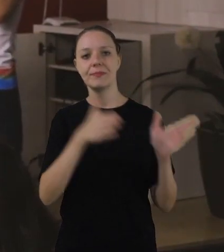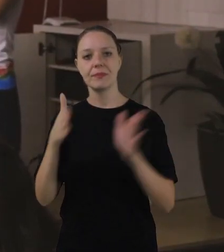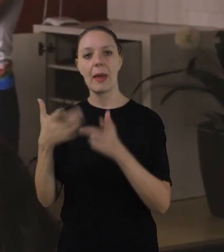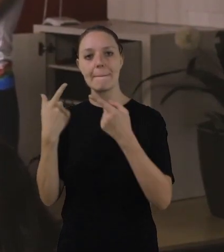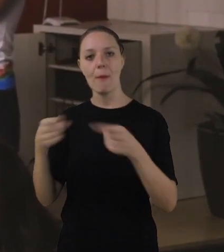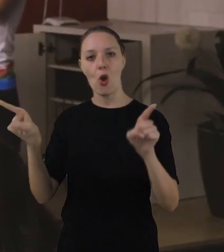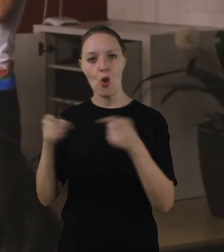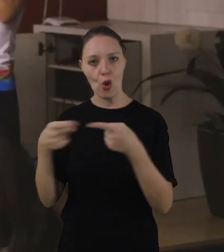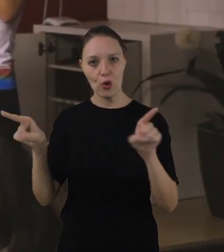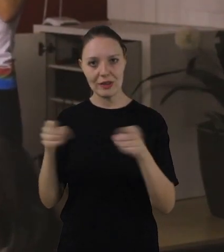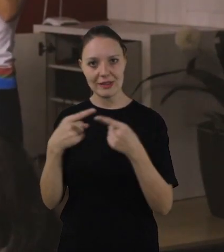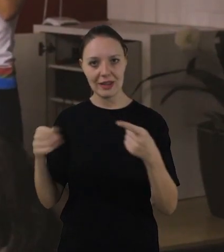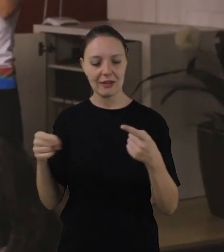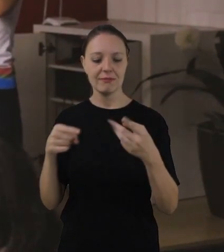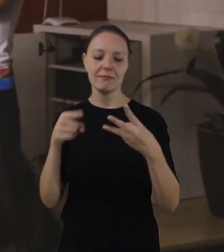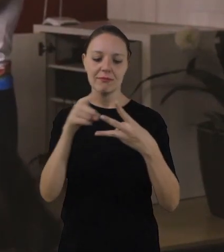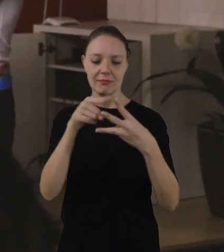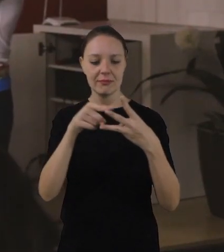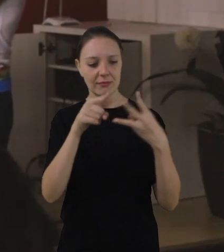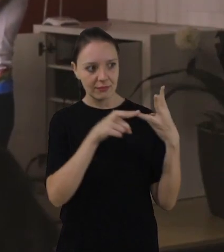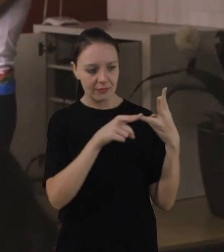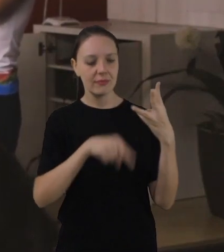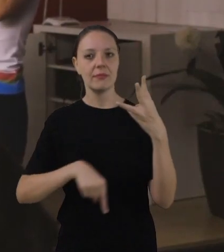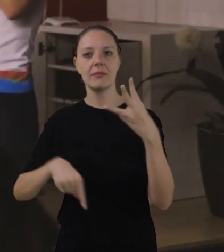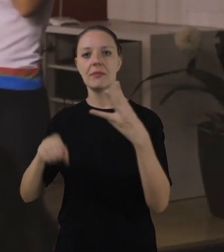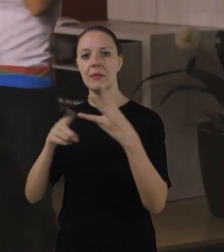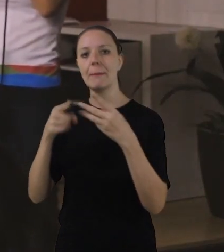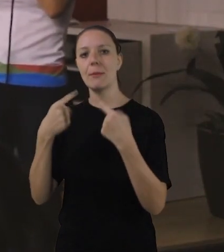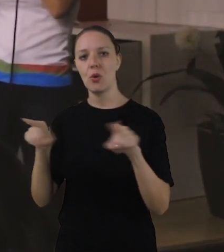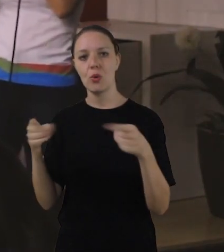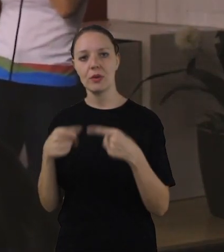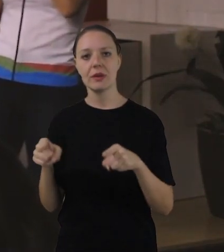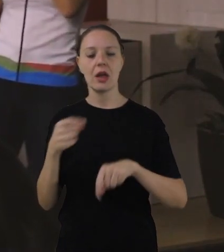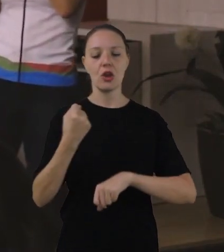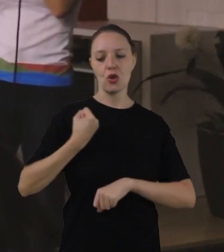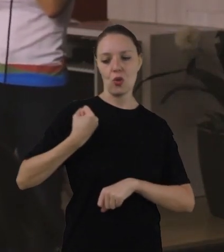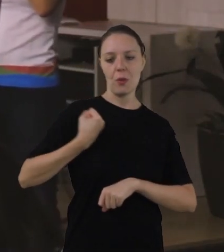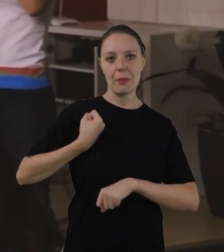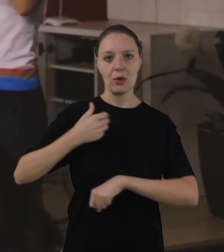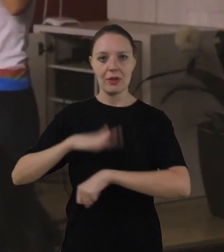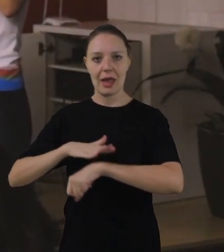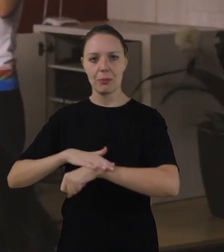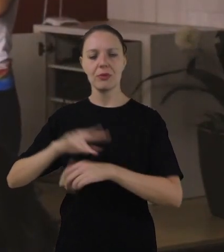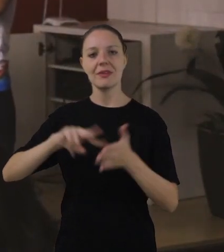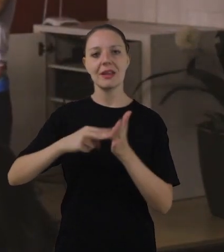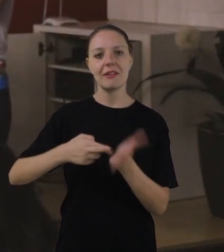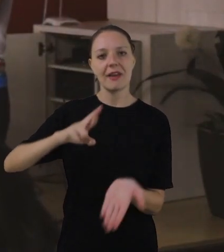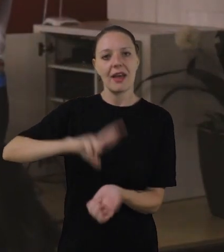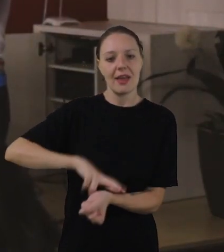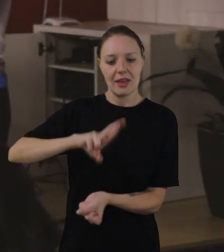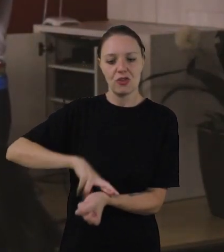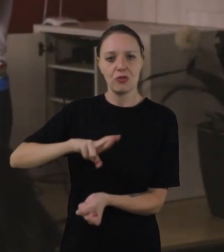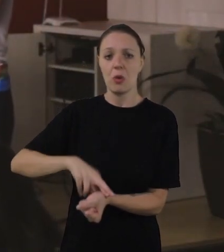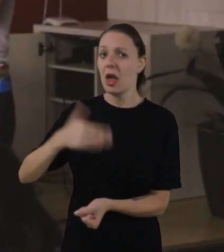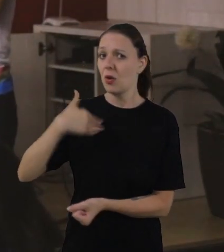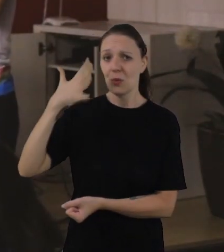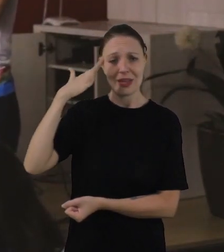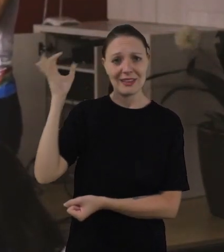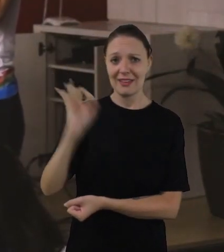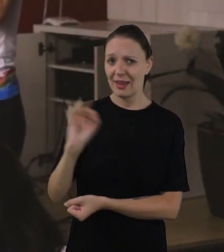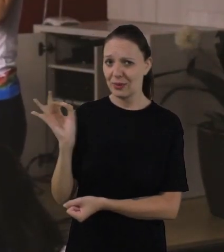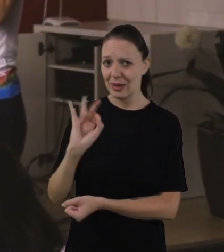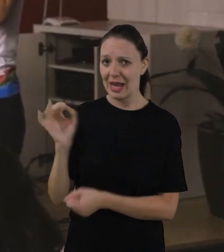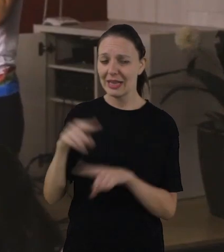espaço, a música, para encaixar os números no tempo. A gente tem a questão dos ritmos musicais, né? Eu nunca